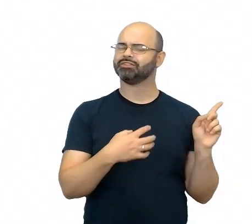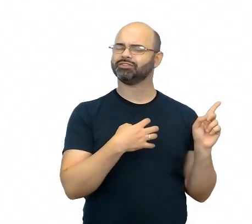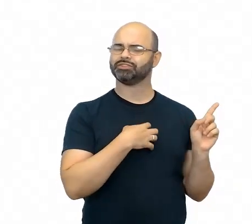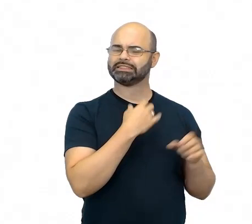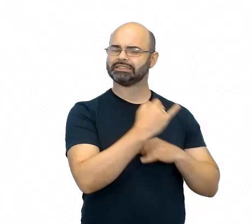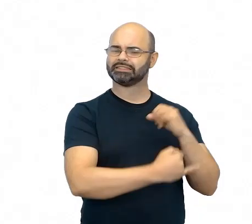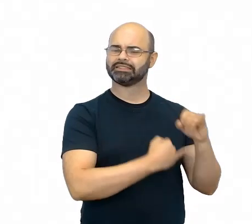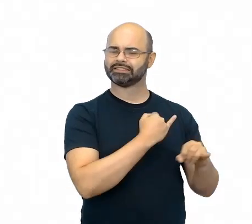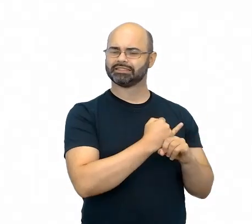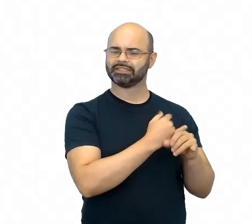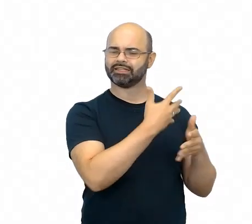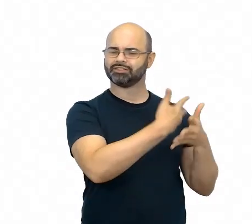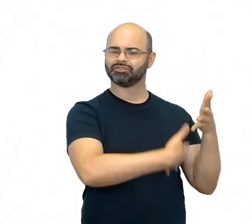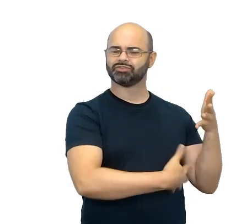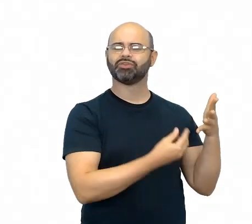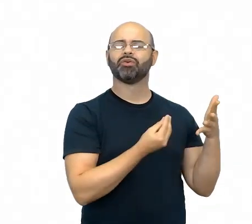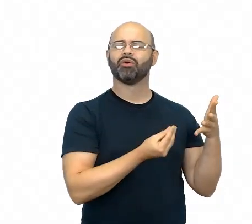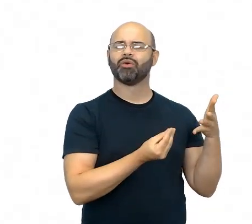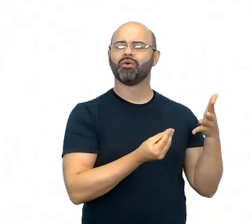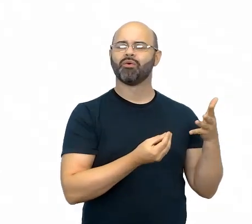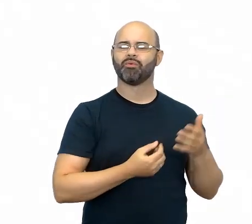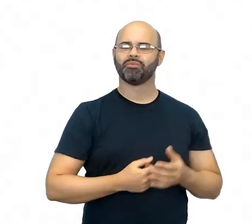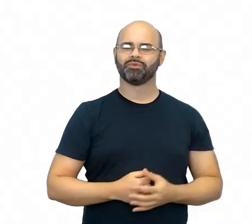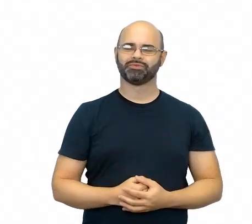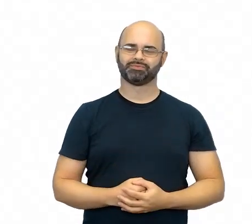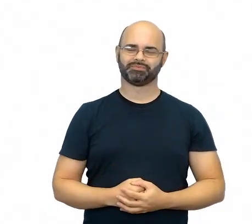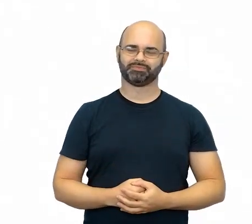E na 5, coletivamente,